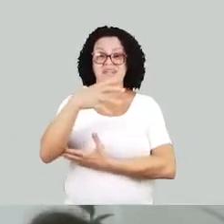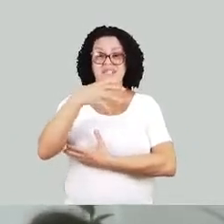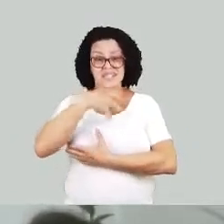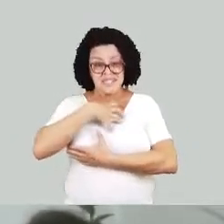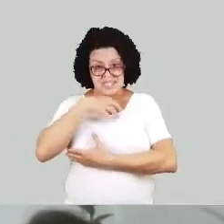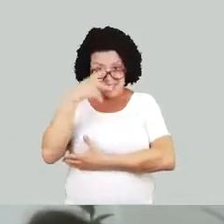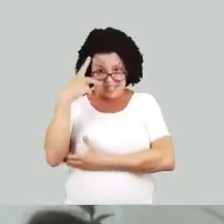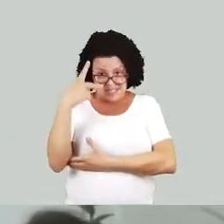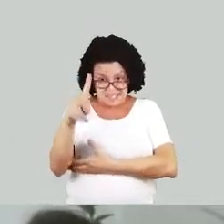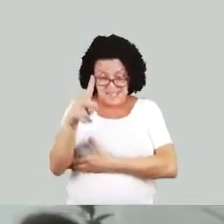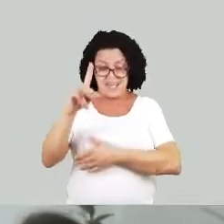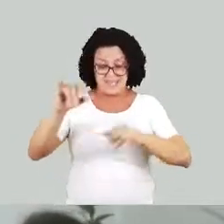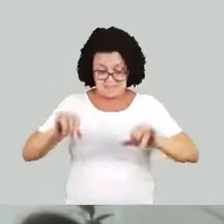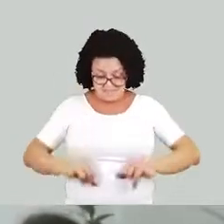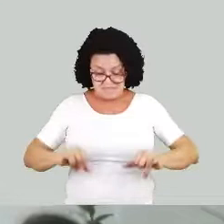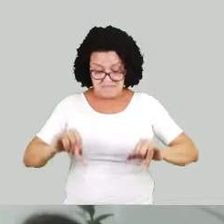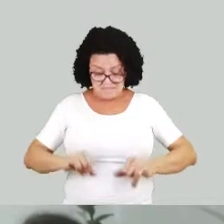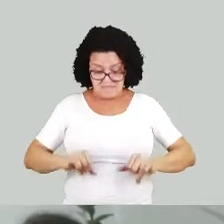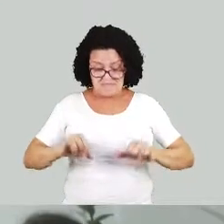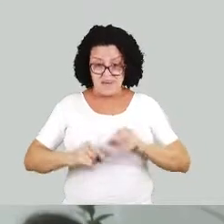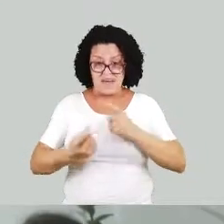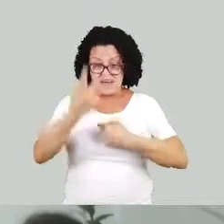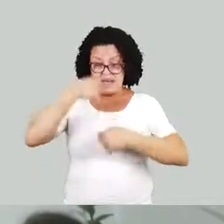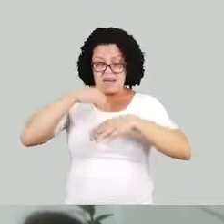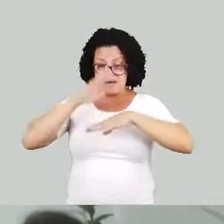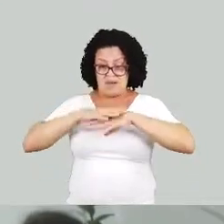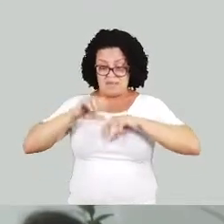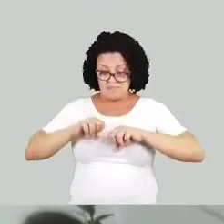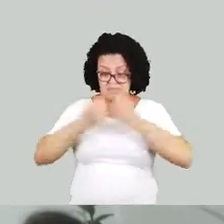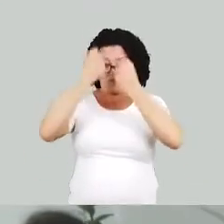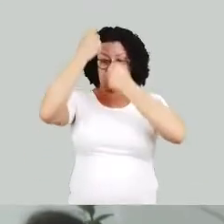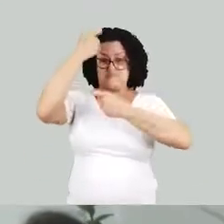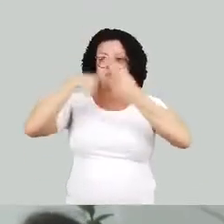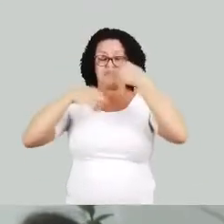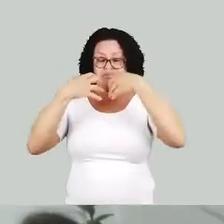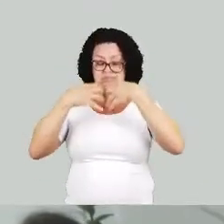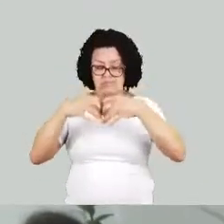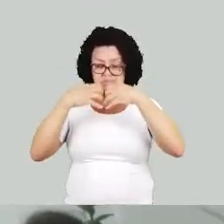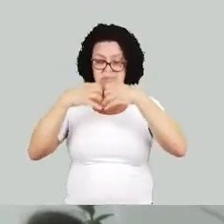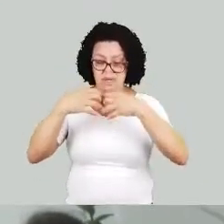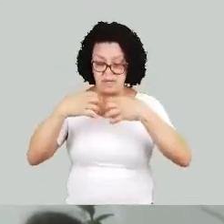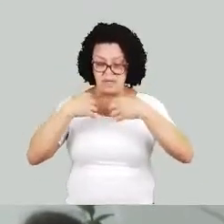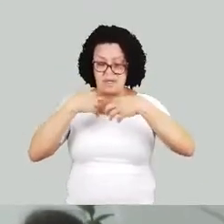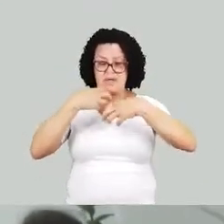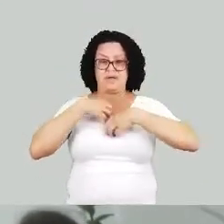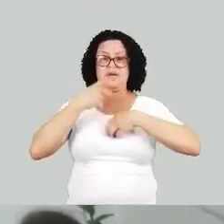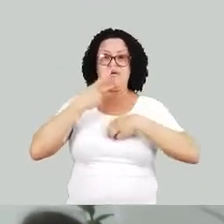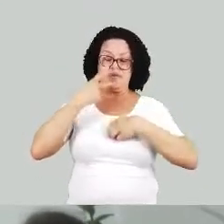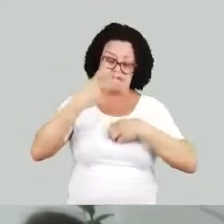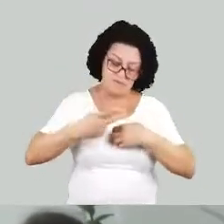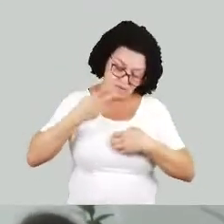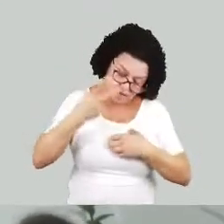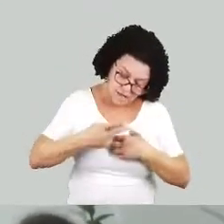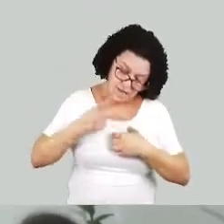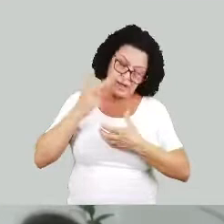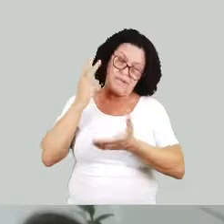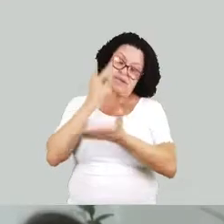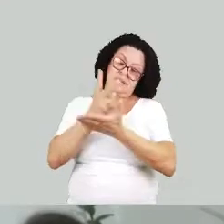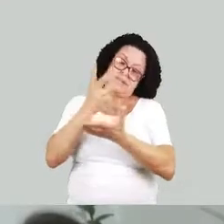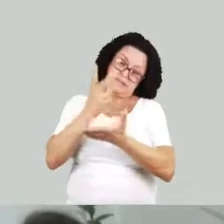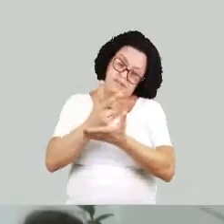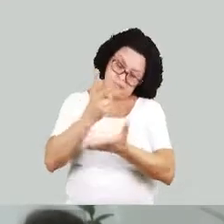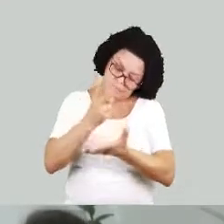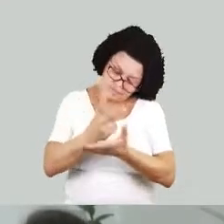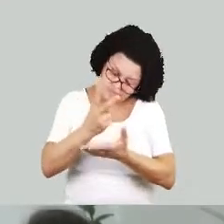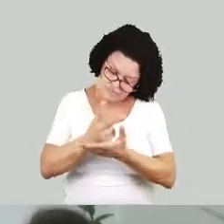desse sofrimento, ele vira uma autoagressão. Então, assim, eu fico falando disso com